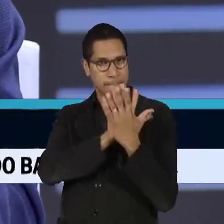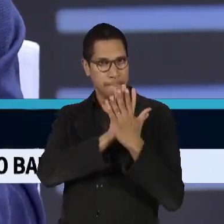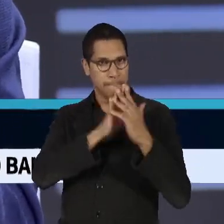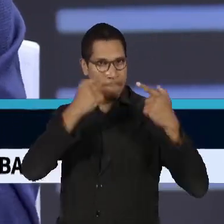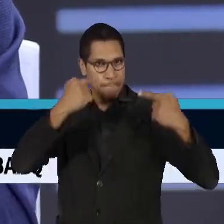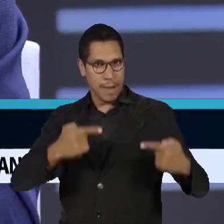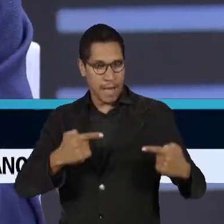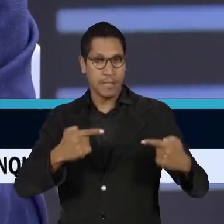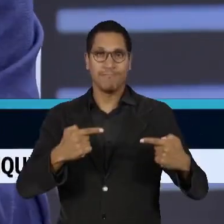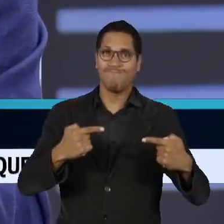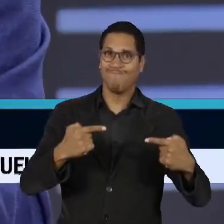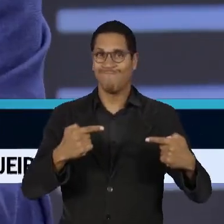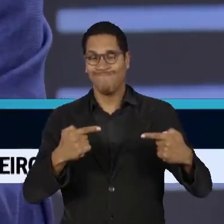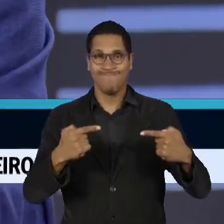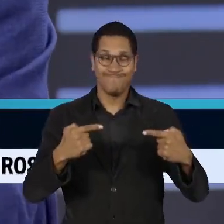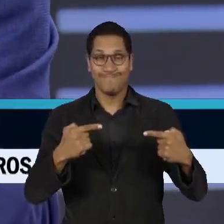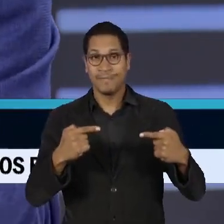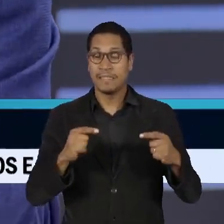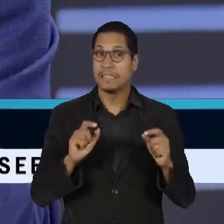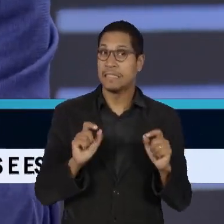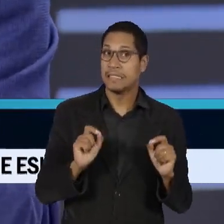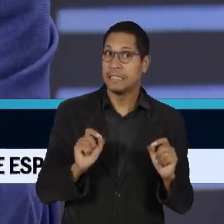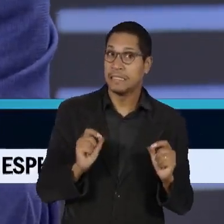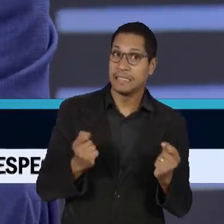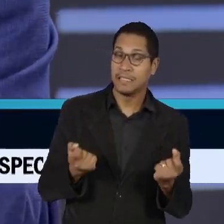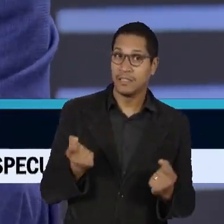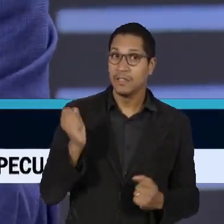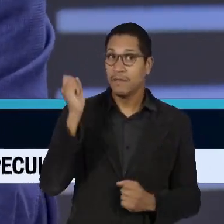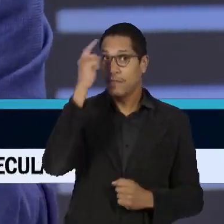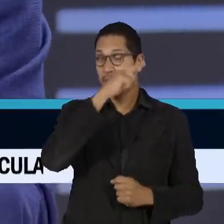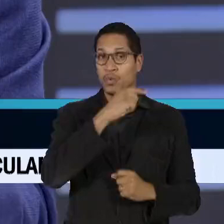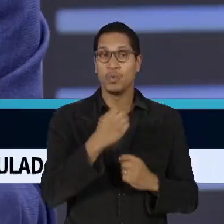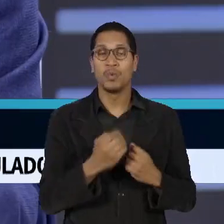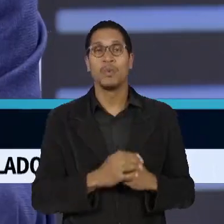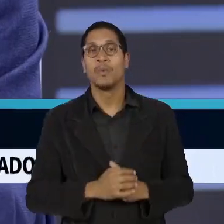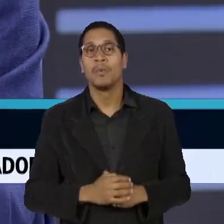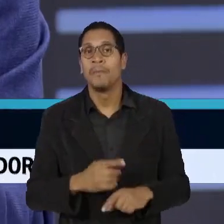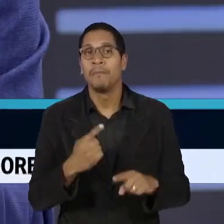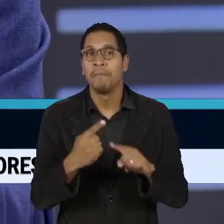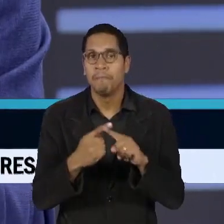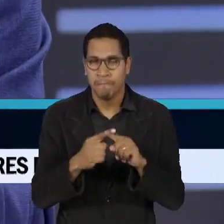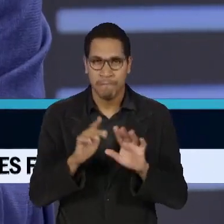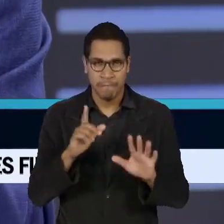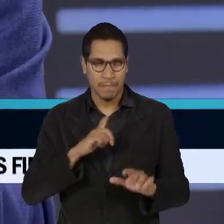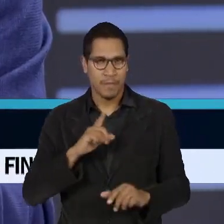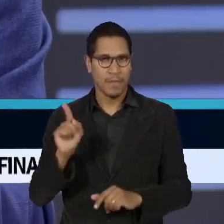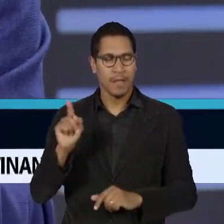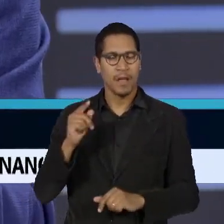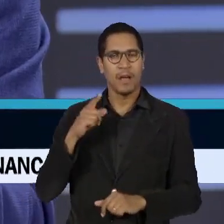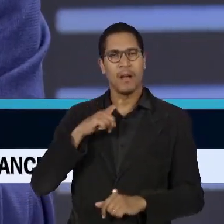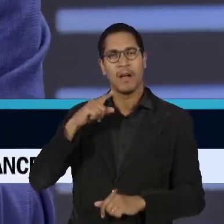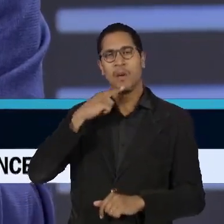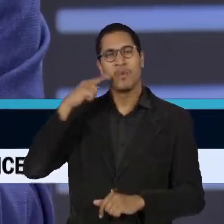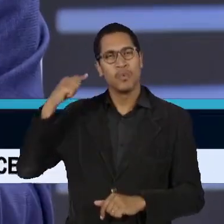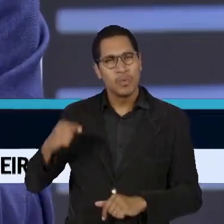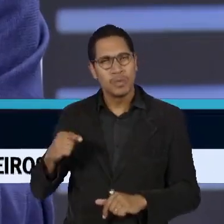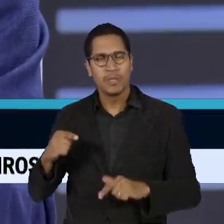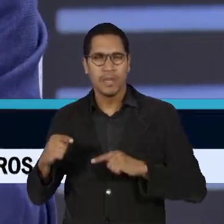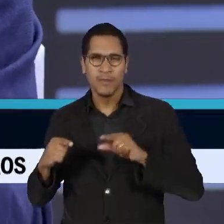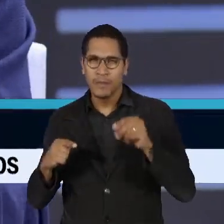anacrônico né na verdade você teve uma experiência naquele meia em 2014